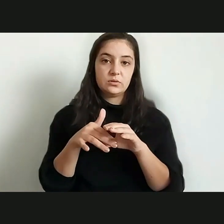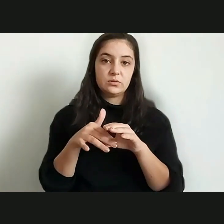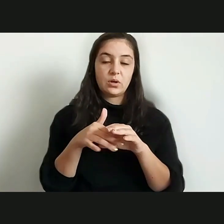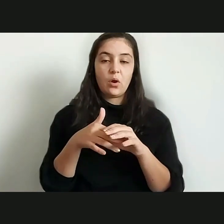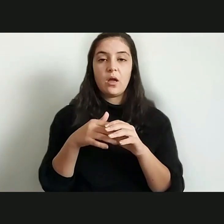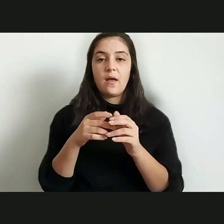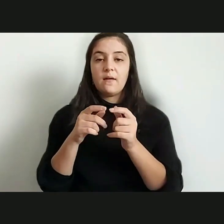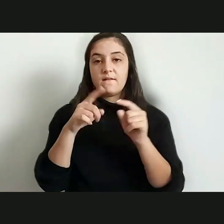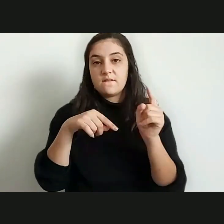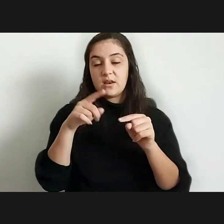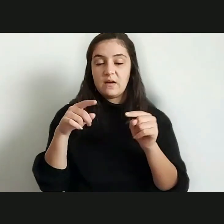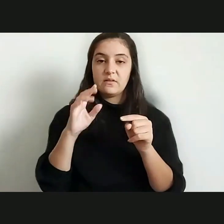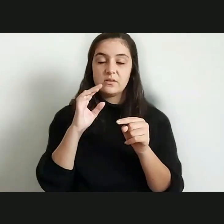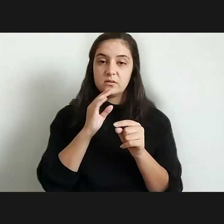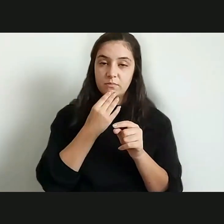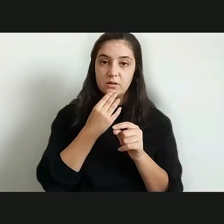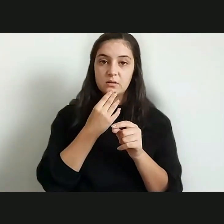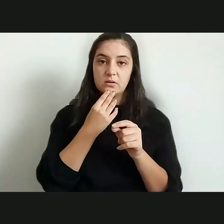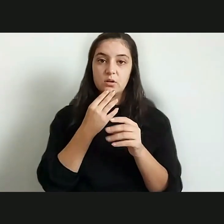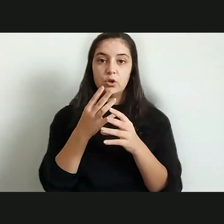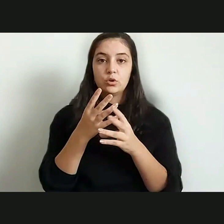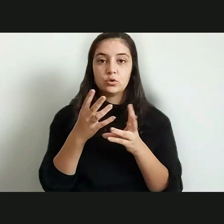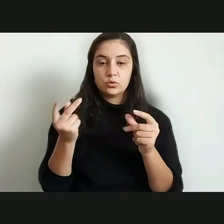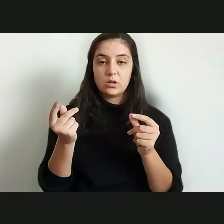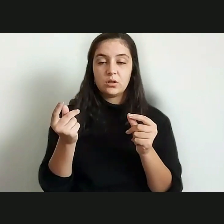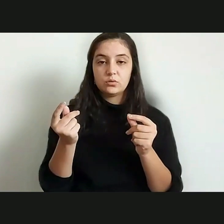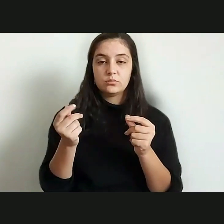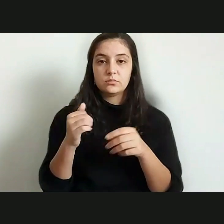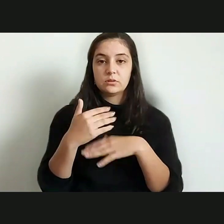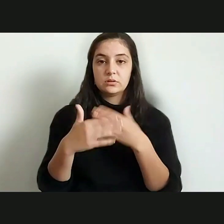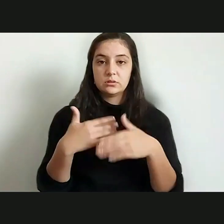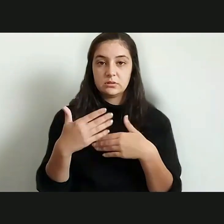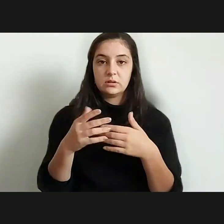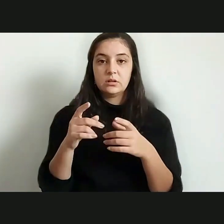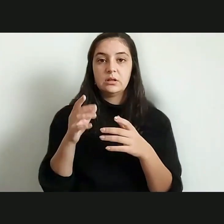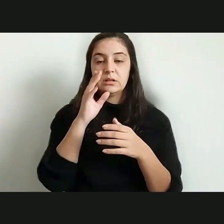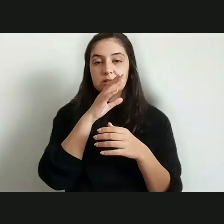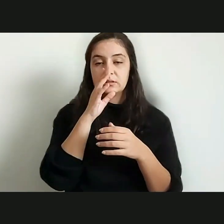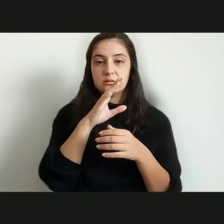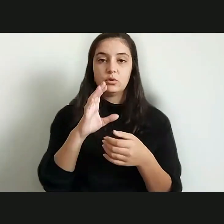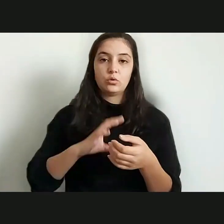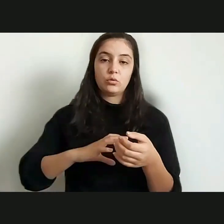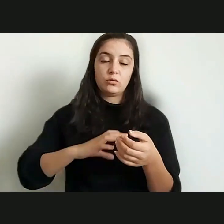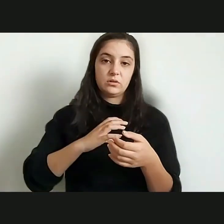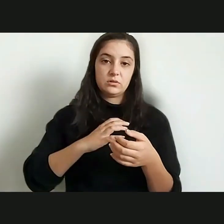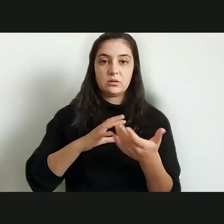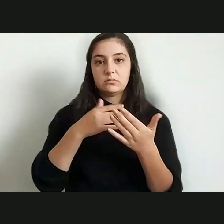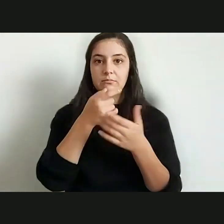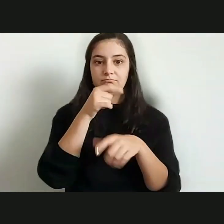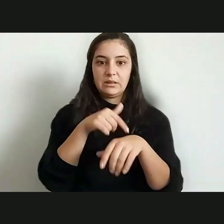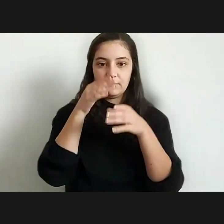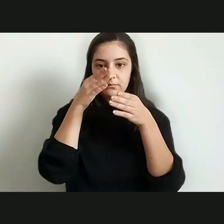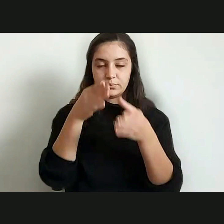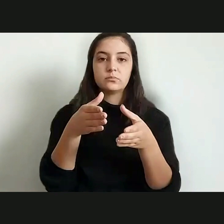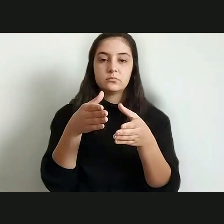depende do resultado que vai gerar, e se esse resultado for de confiança, naturalmente que as pessoas dedicarão mais tempo. Se